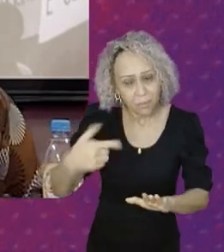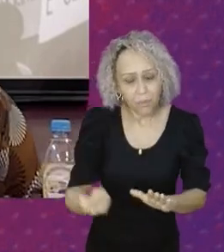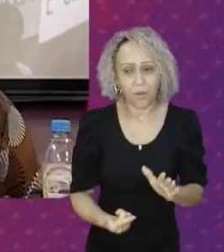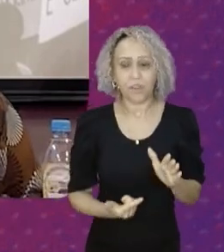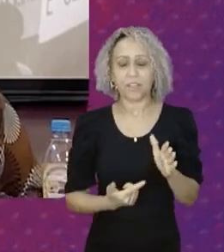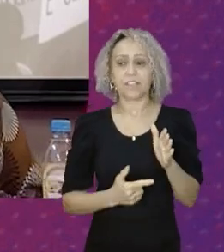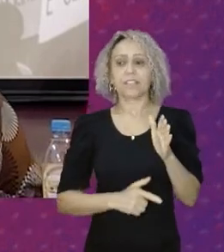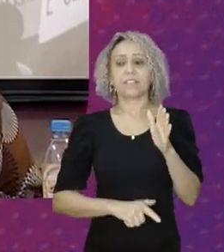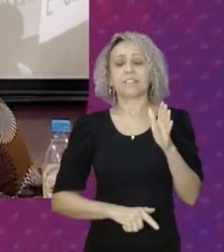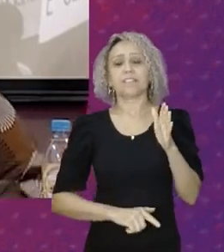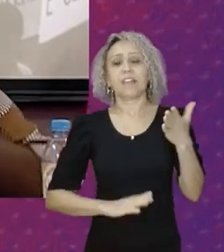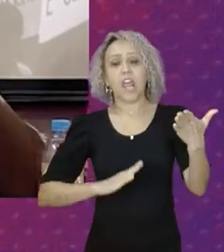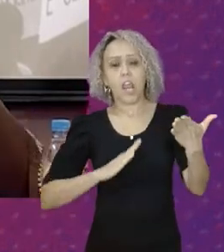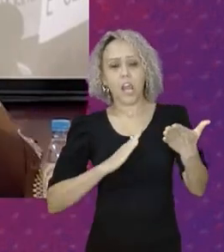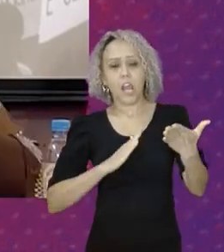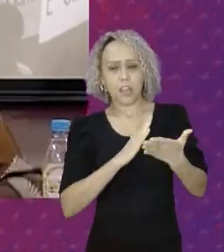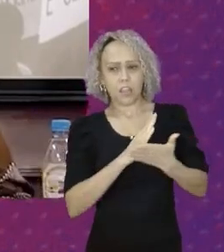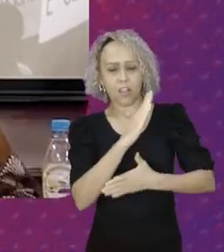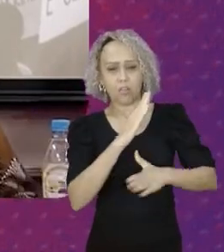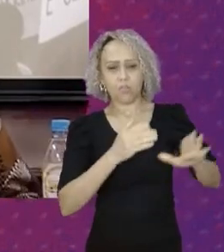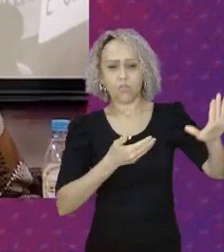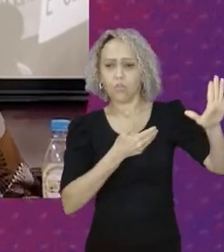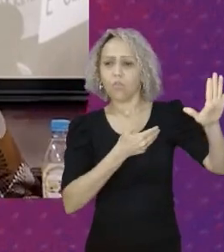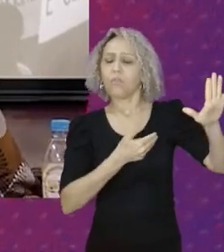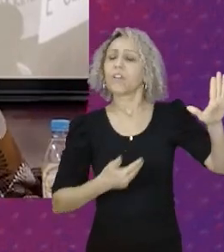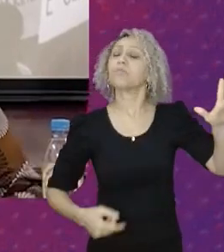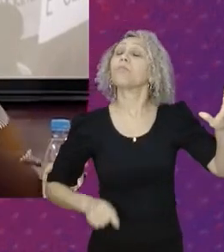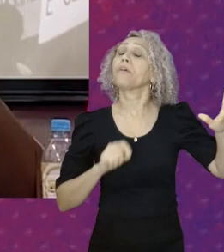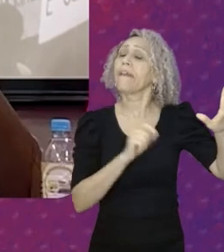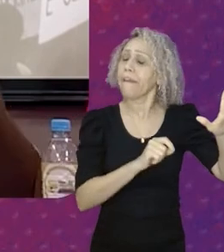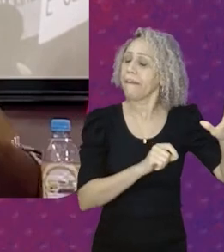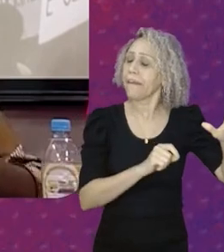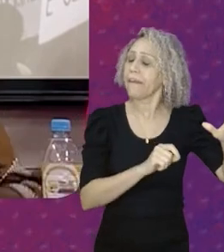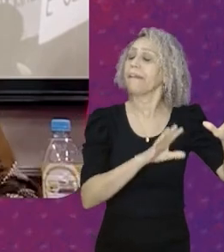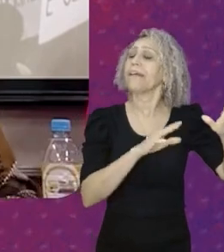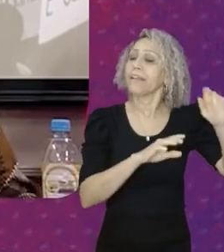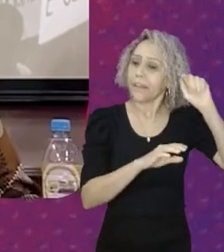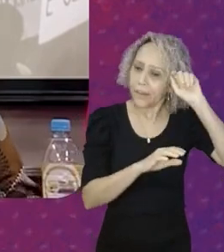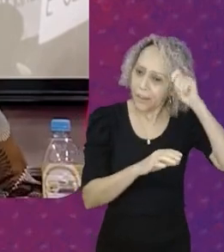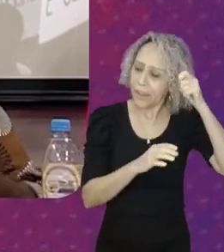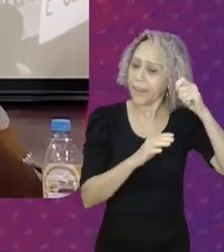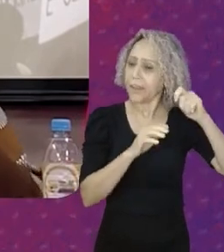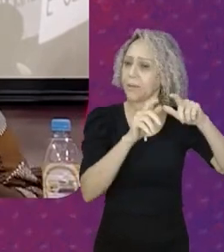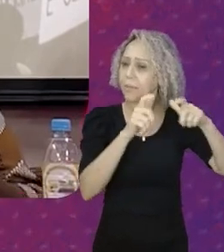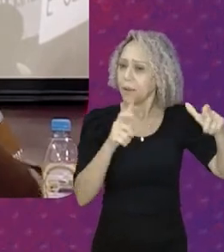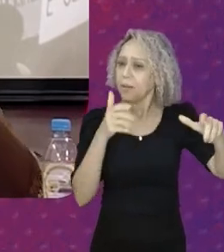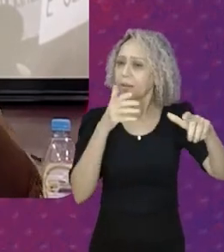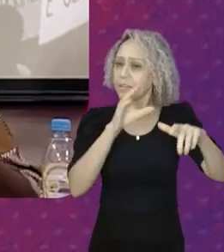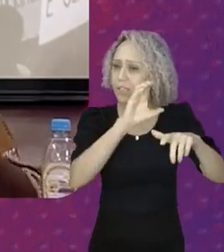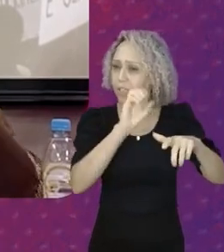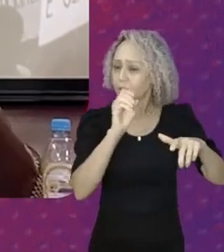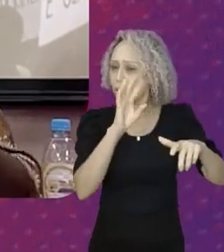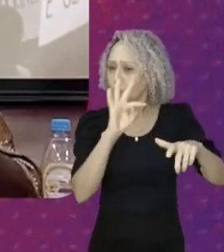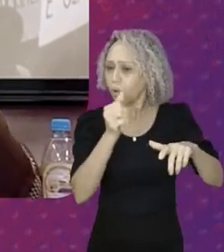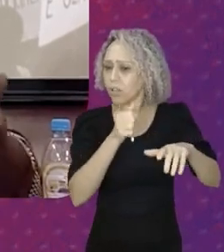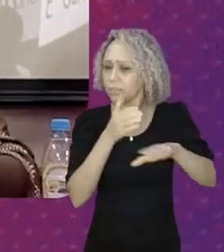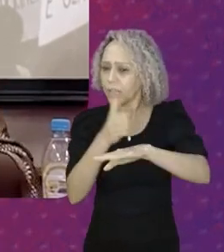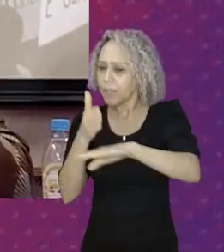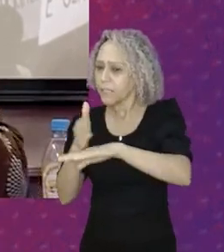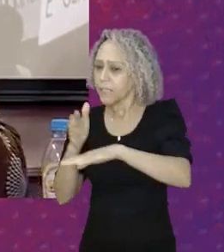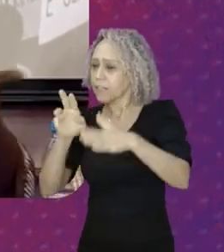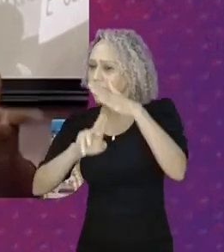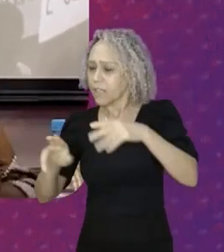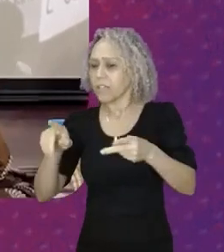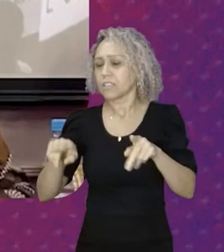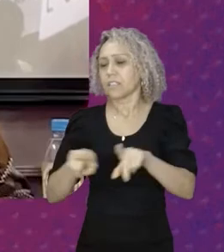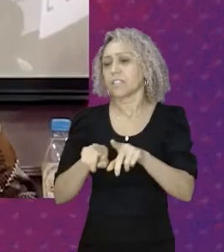pós-eleição do governo Lula, a partir de 2003. Está ligada à expansão universitária, está ligada a uma visão do direito à